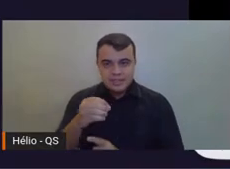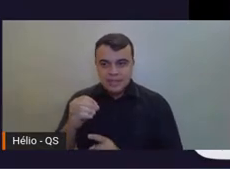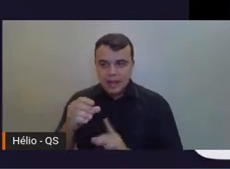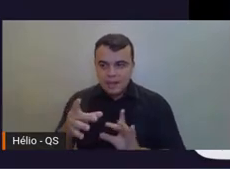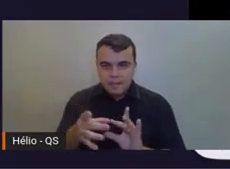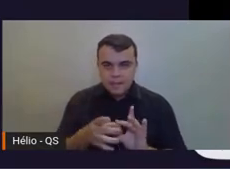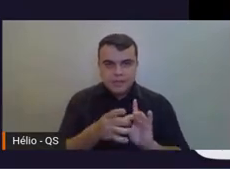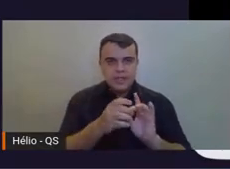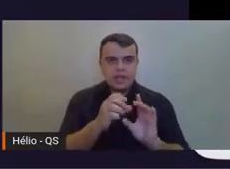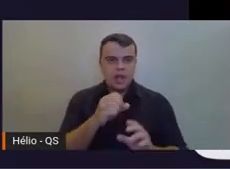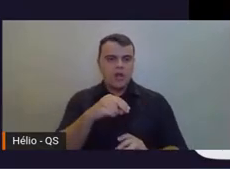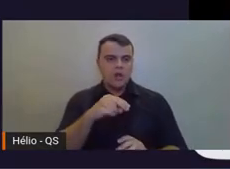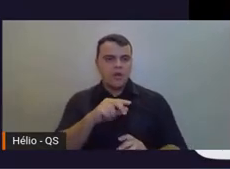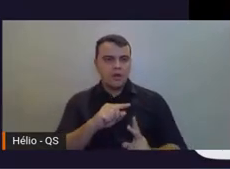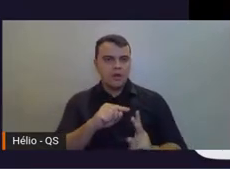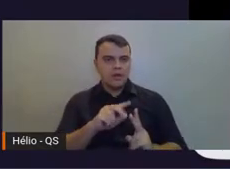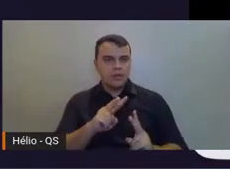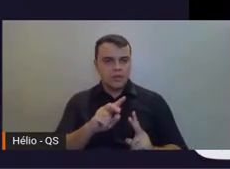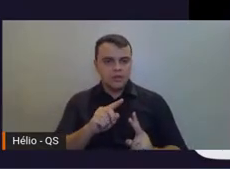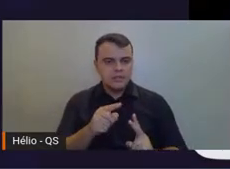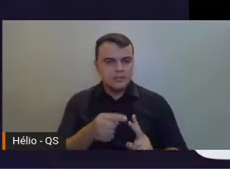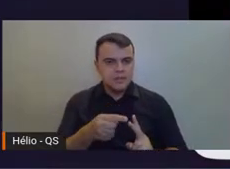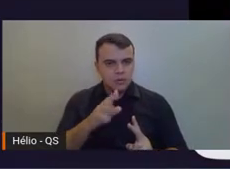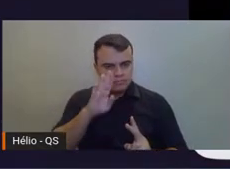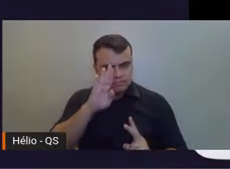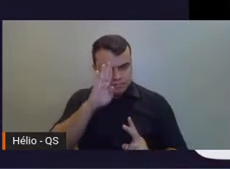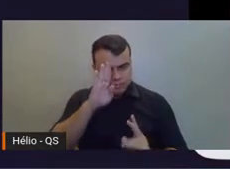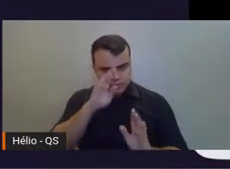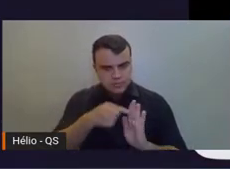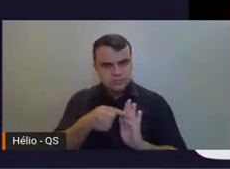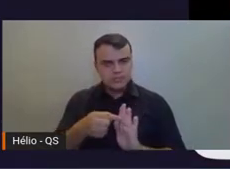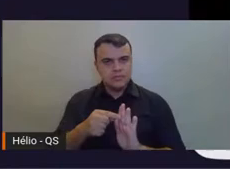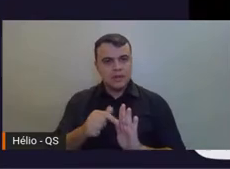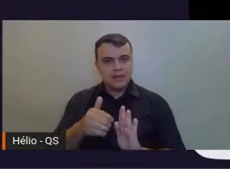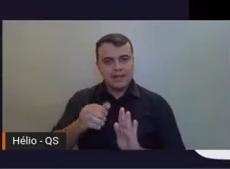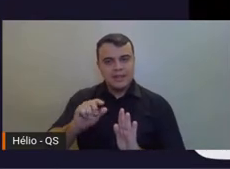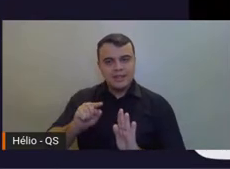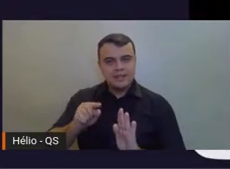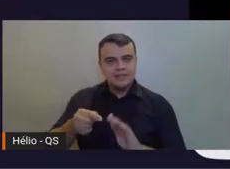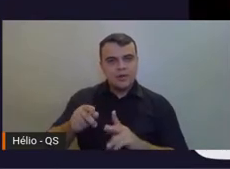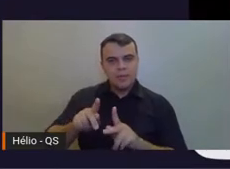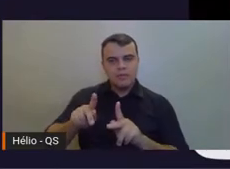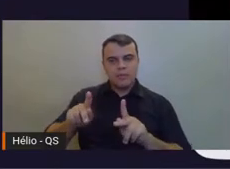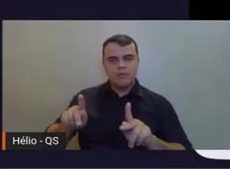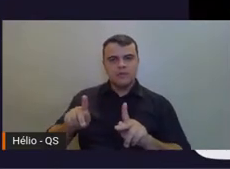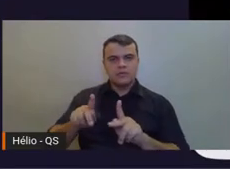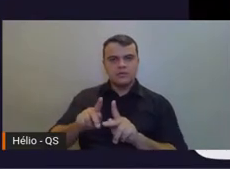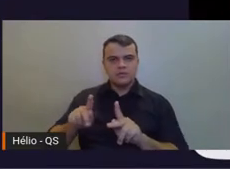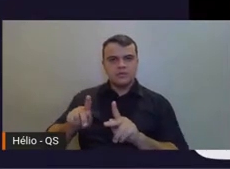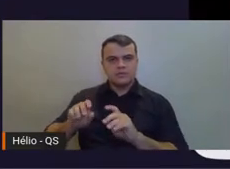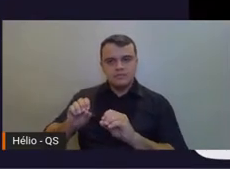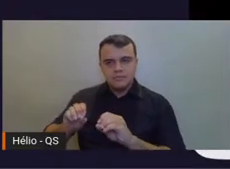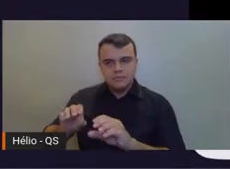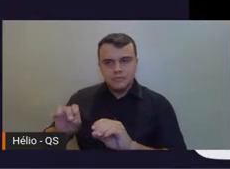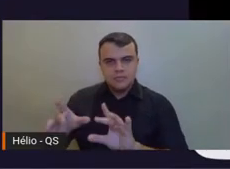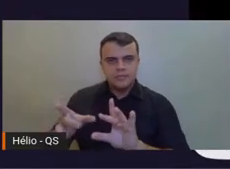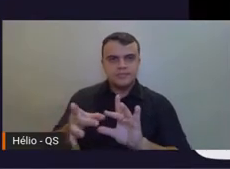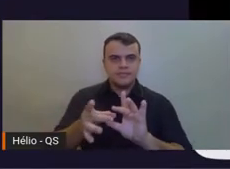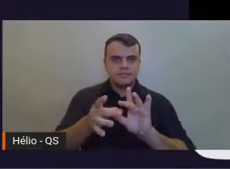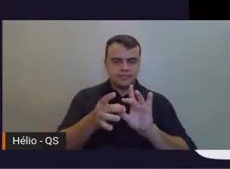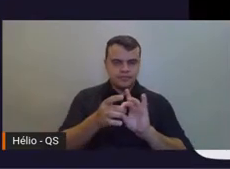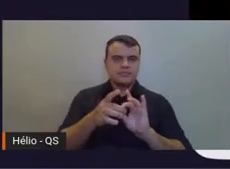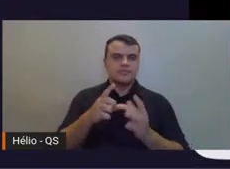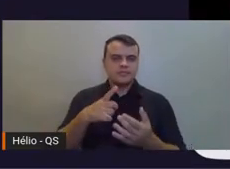parcerias com longs mais de 2.000 embaixadores mais de 10 mil professores de instituições de ensino parceiras para